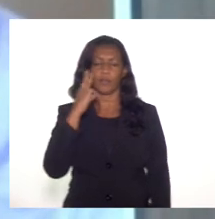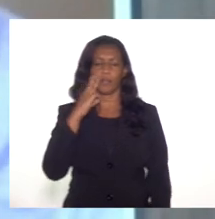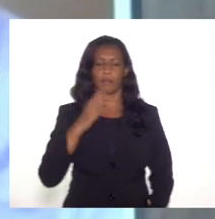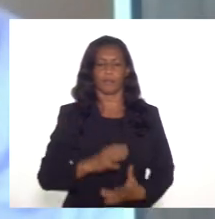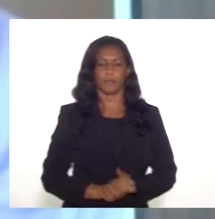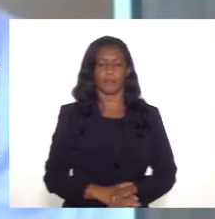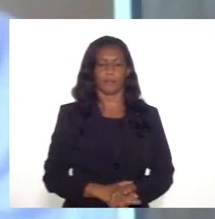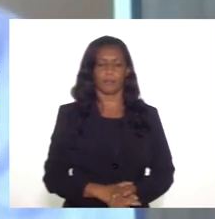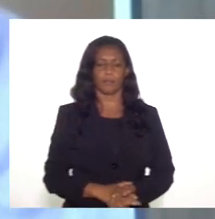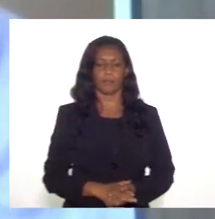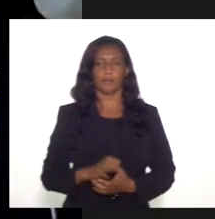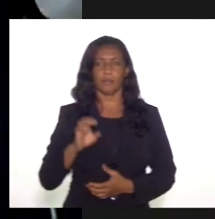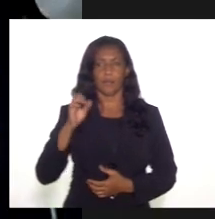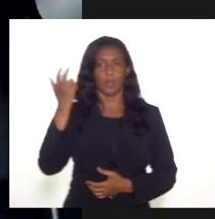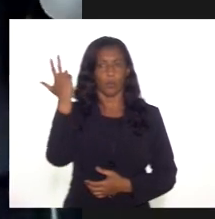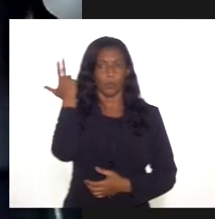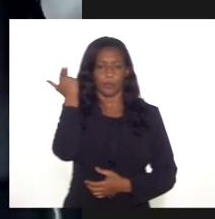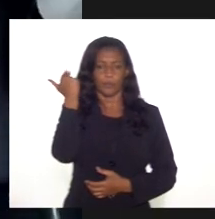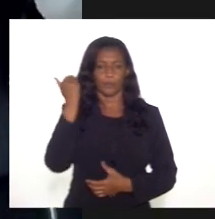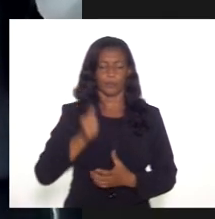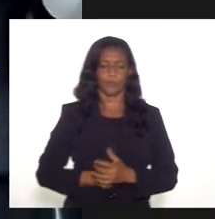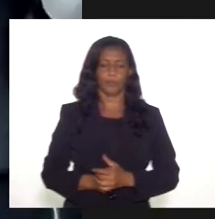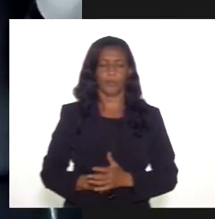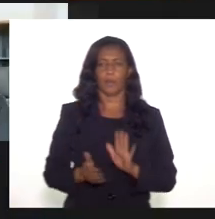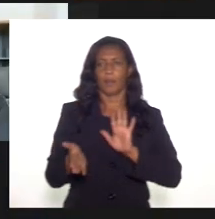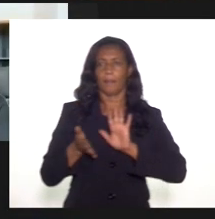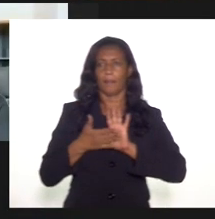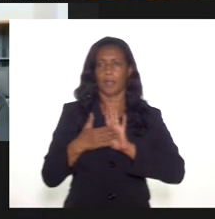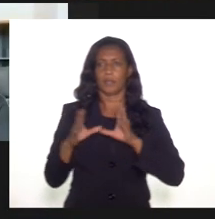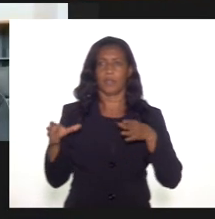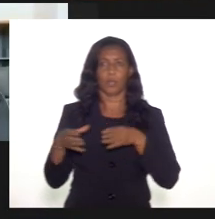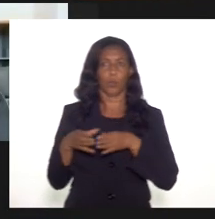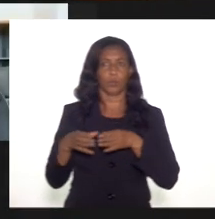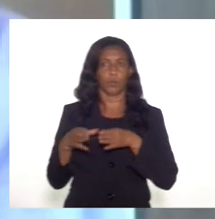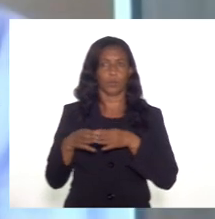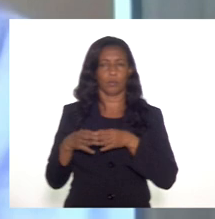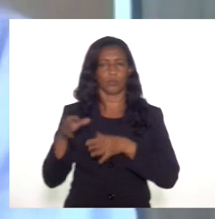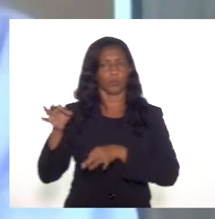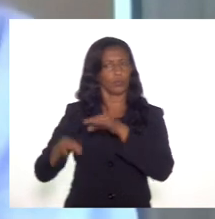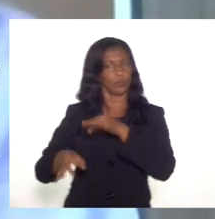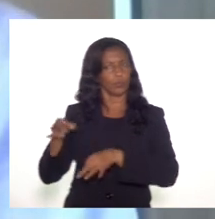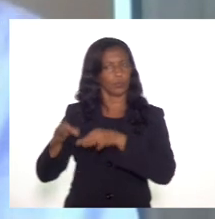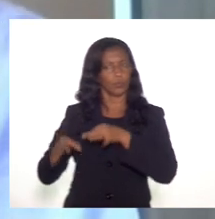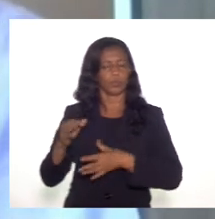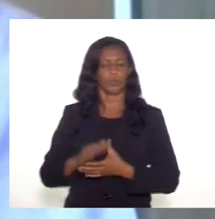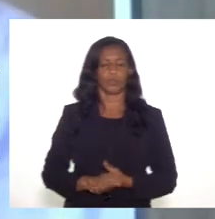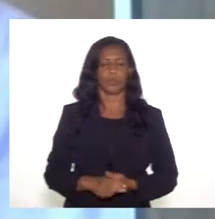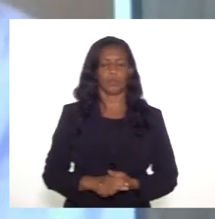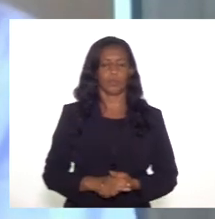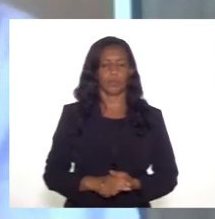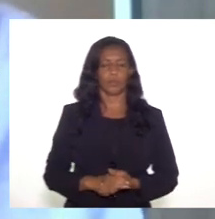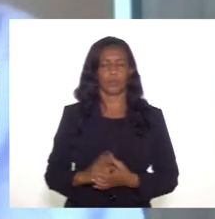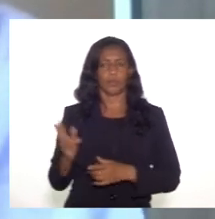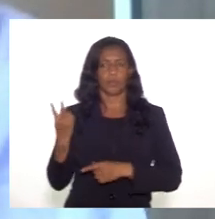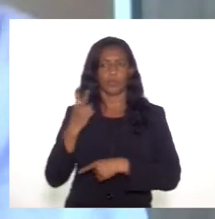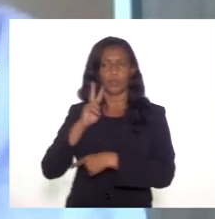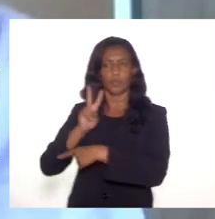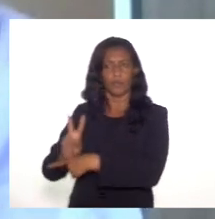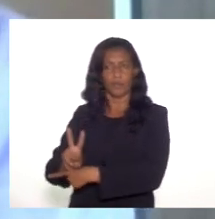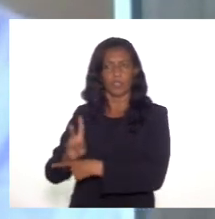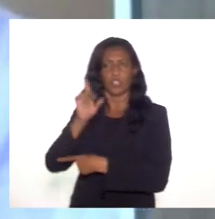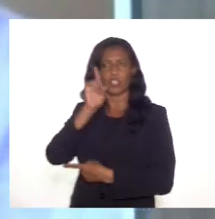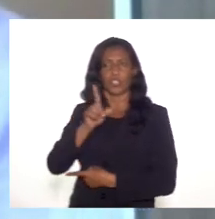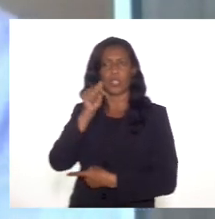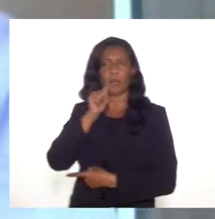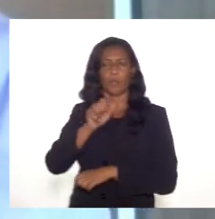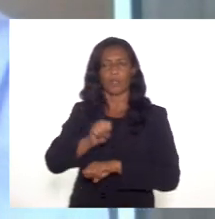e Eliomar Coelho. Pendentes do parecer das comissões de Constituição e Justiça, de defesa dos direitos à mulher,